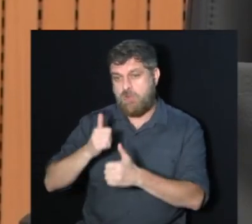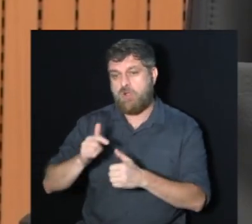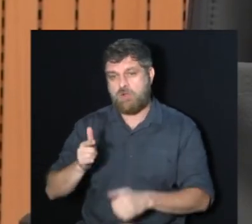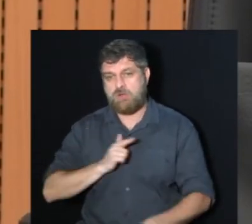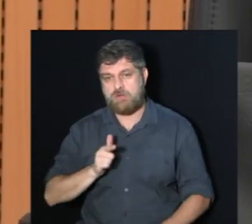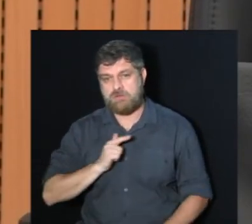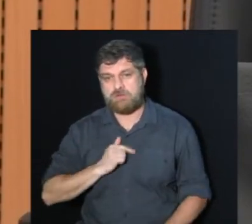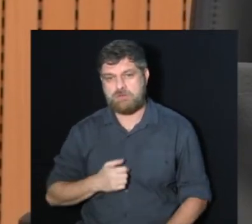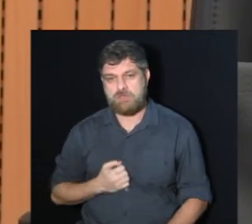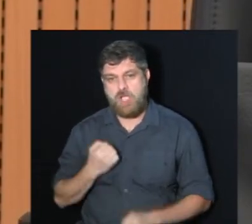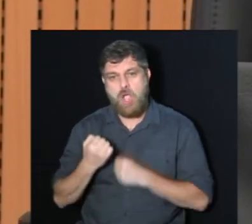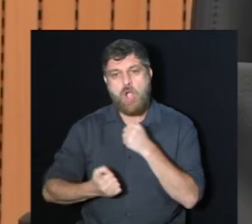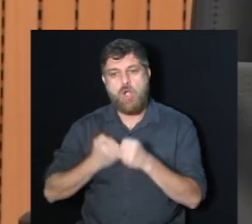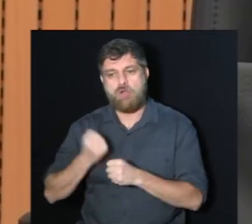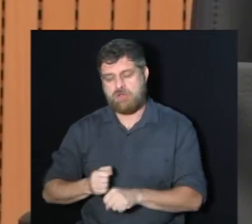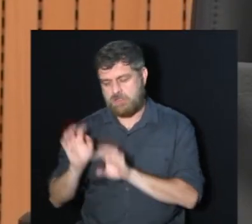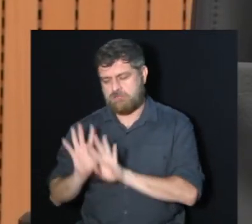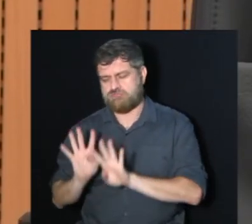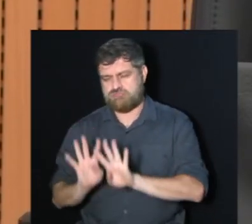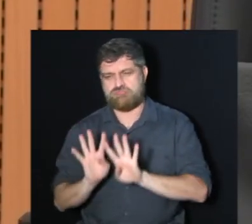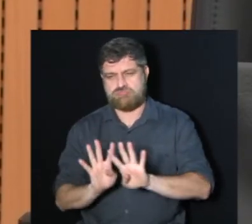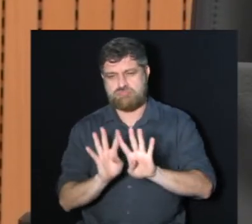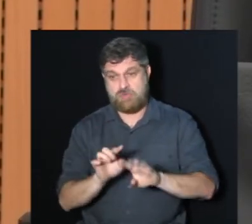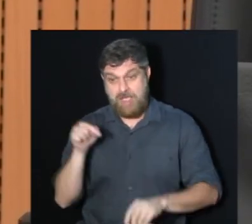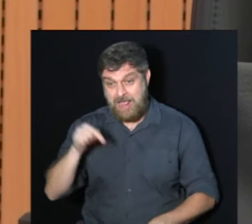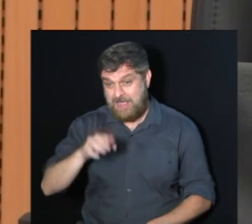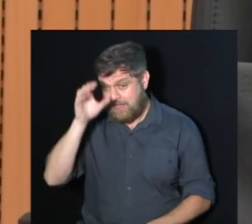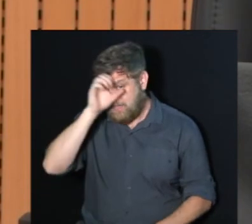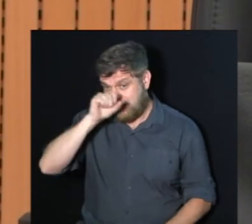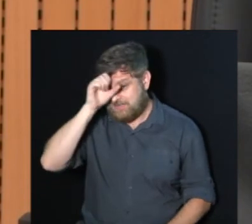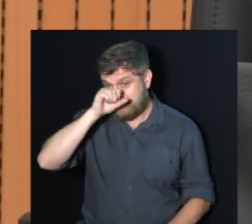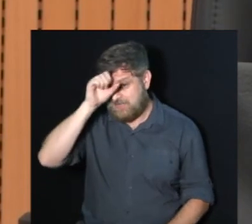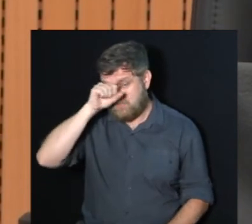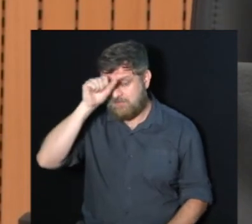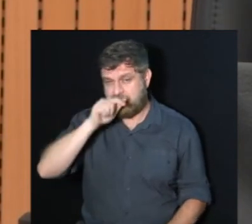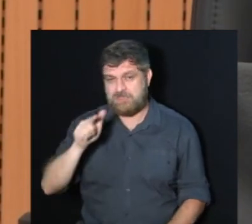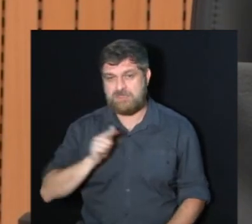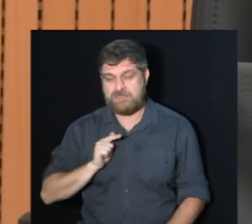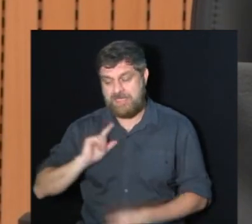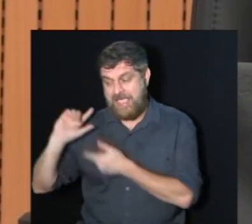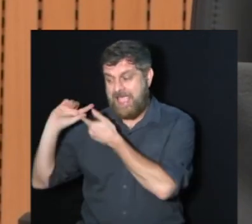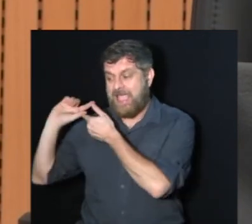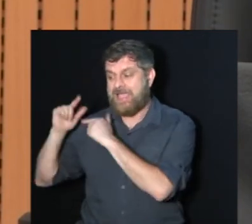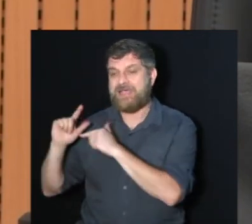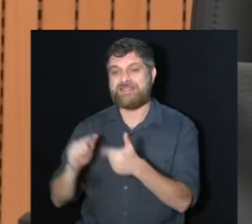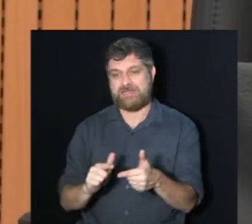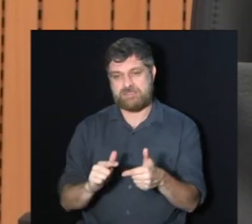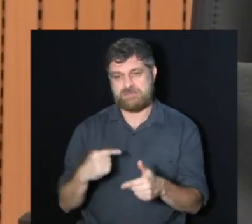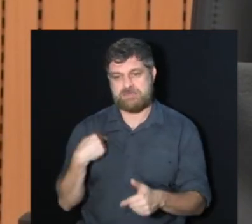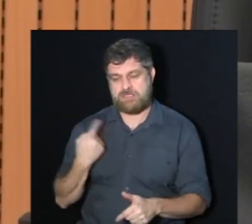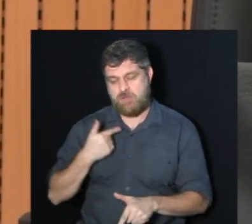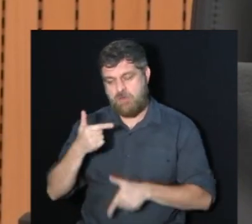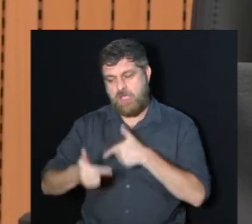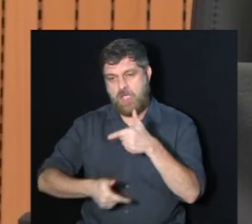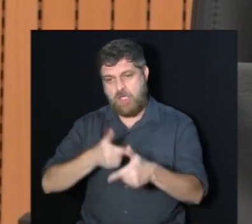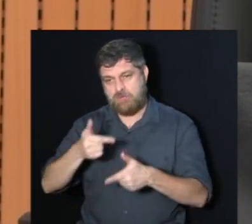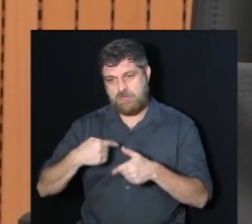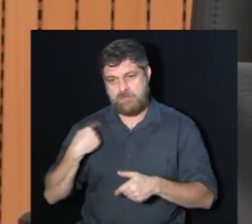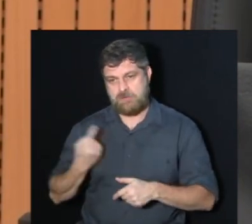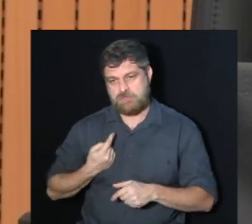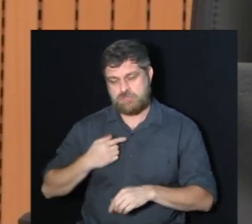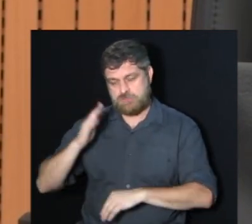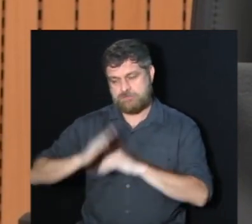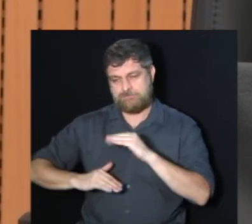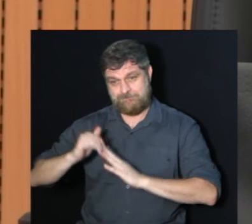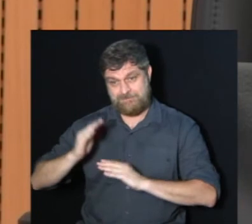tem corrida dos guerreiros, onde eles aprendem, né? Então, esse é o trabalho que a gente faz na aldeia. Então, por